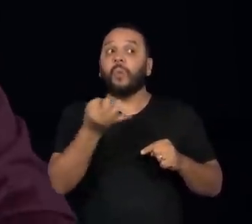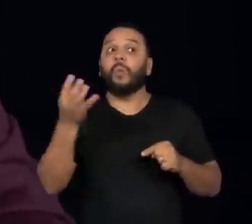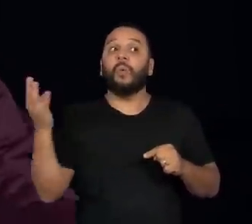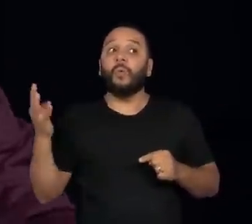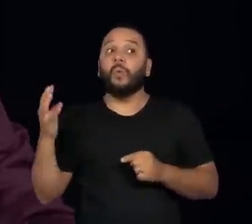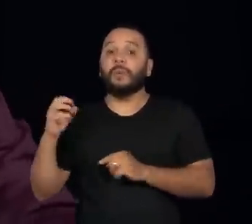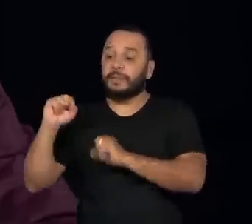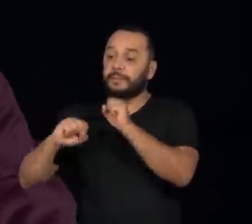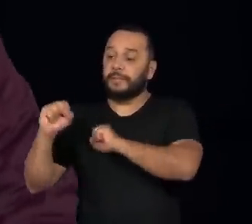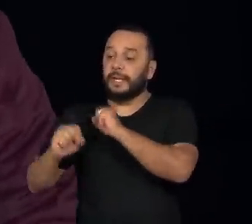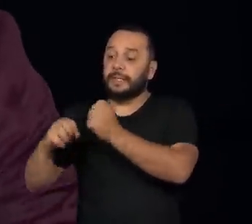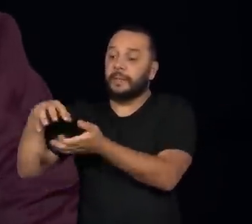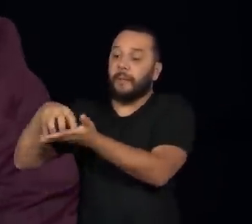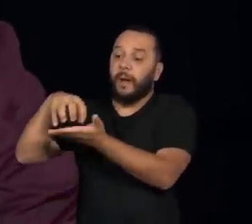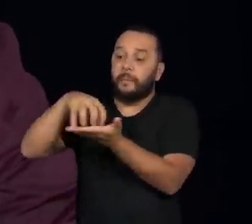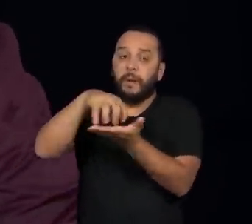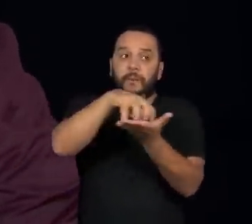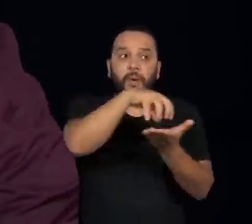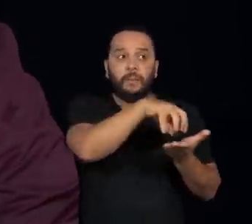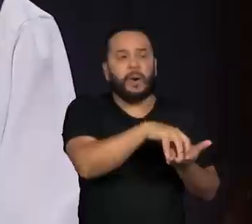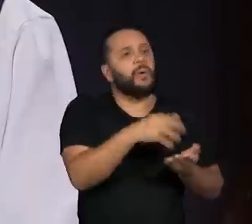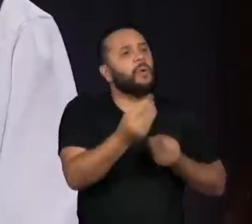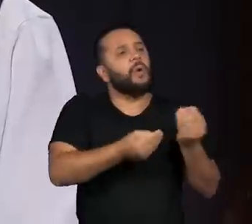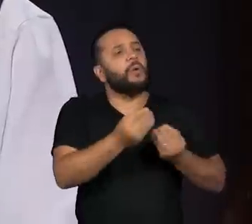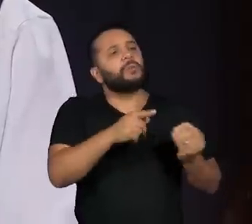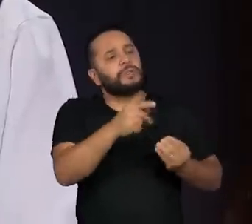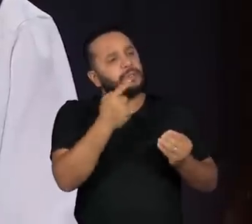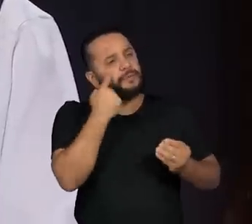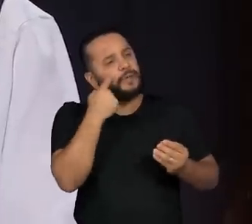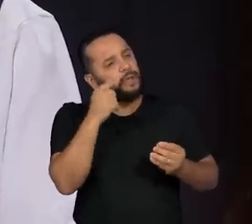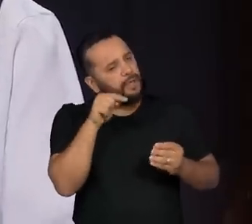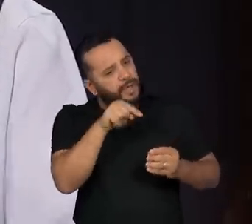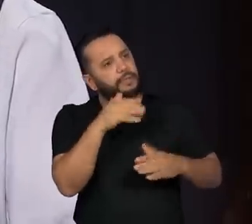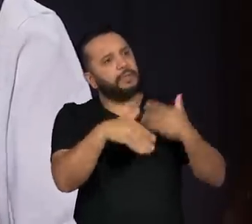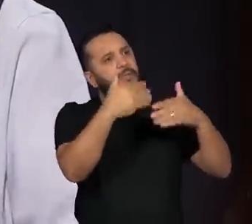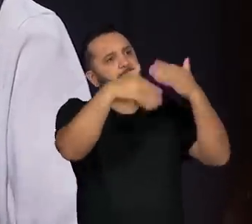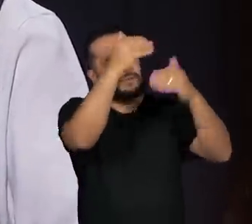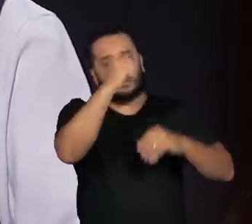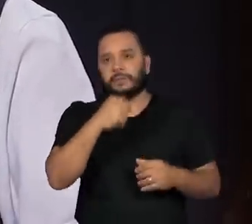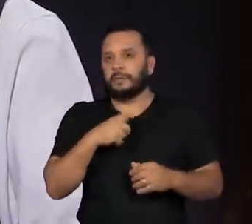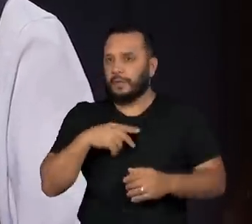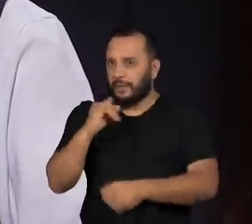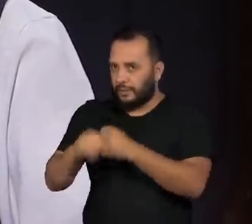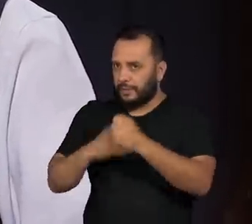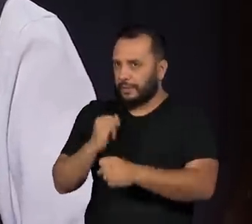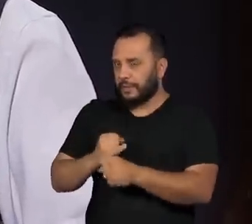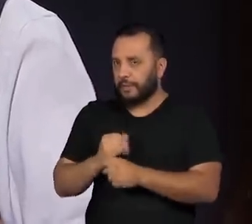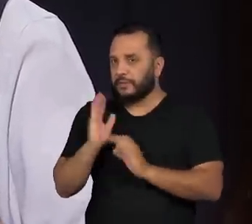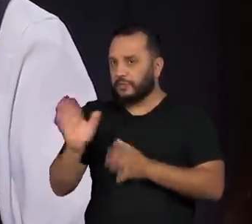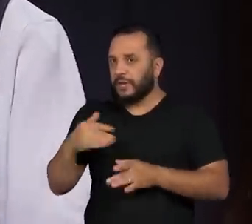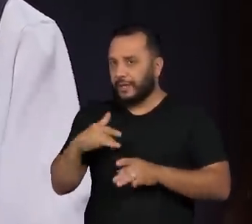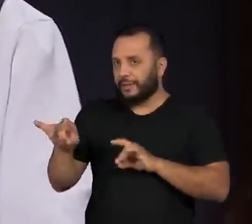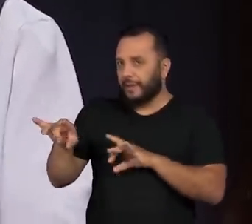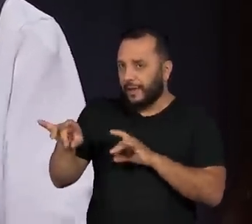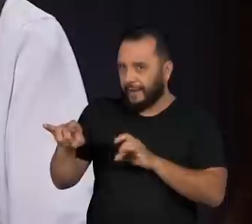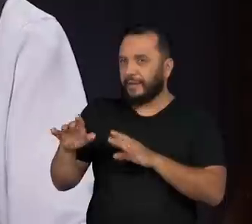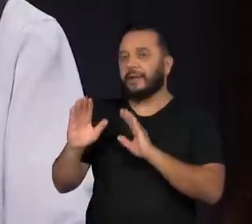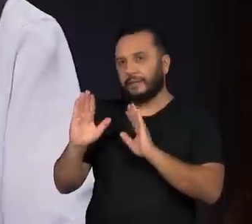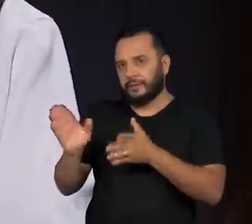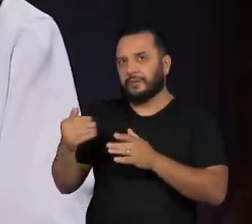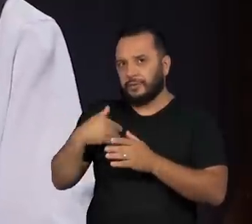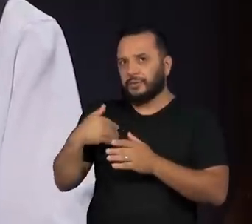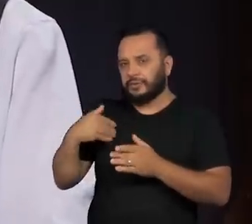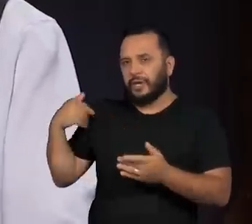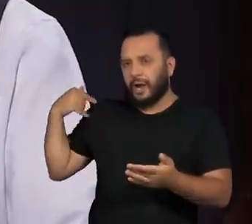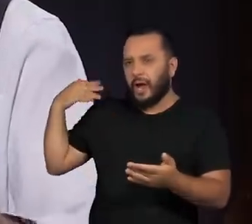como que você vê esse arco de evolução bom a internet é digamos física de protocolos está estabilizada bastante tempo